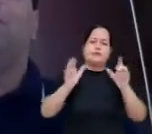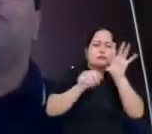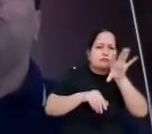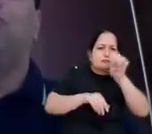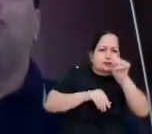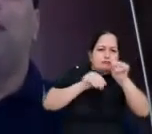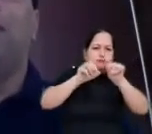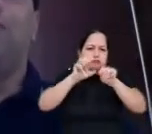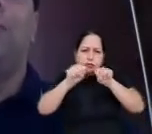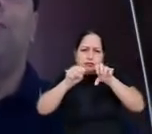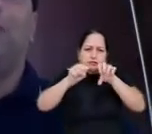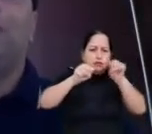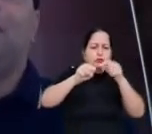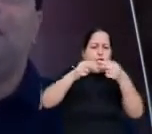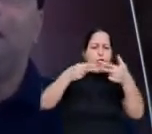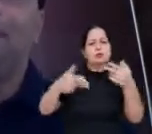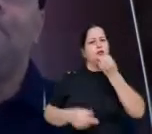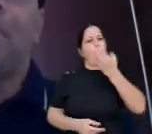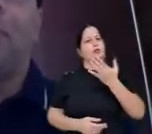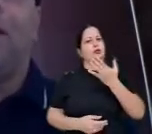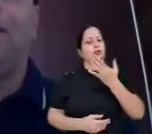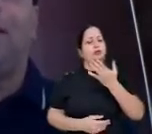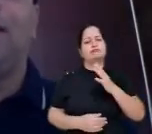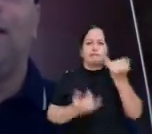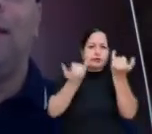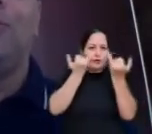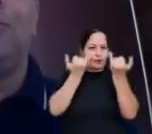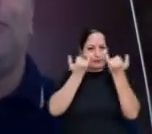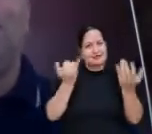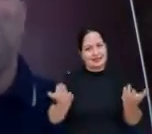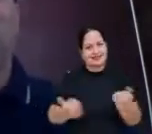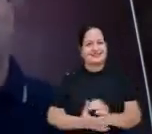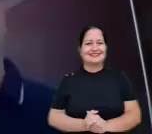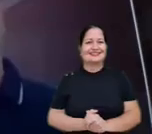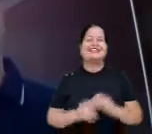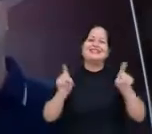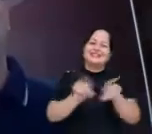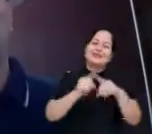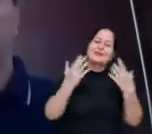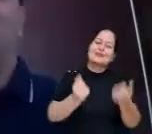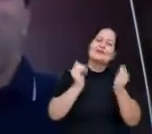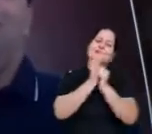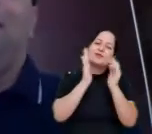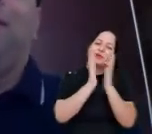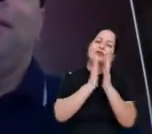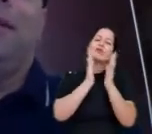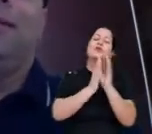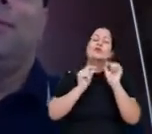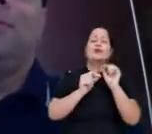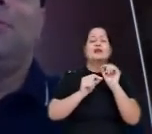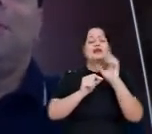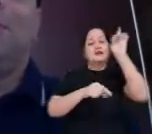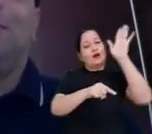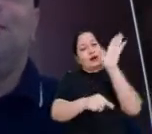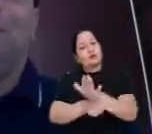Oremos pelos cultos online que vão acontecer amanhã, para que a internet funcione corretamente, pela EBD que